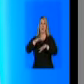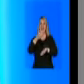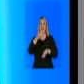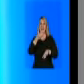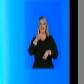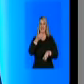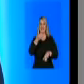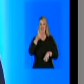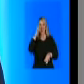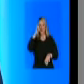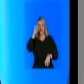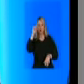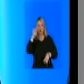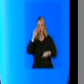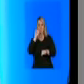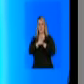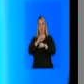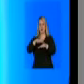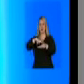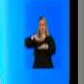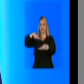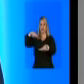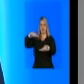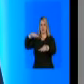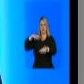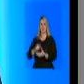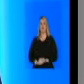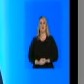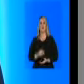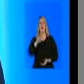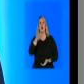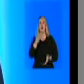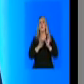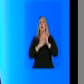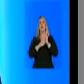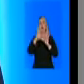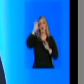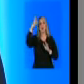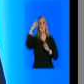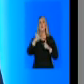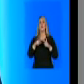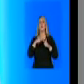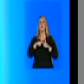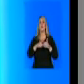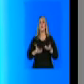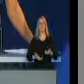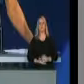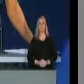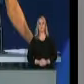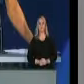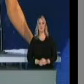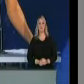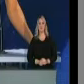6 dias parado no trânsito por ano. O que o senhor pretende fazer para resolver essa questão?